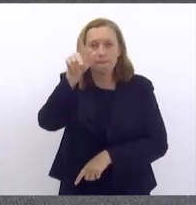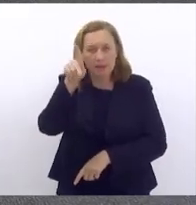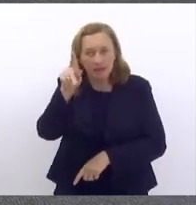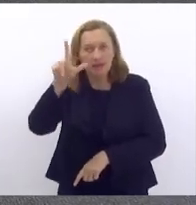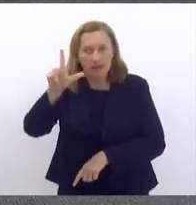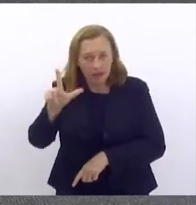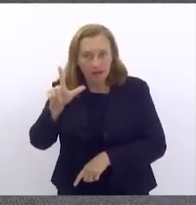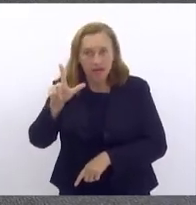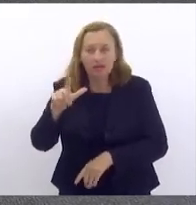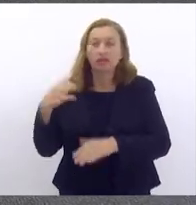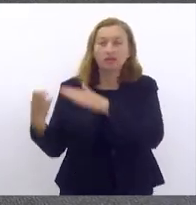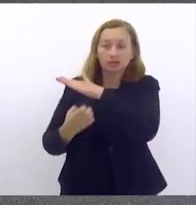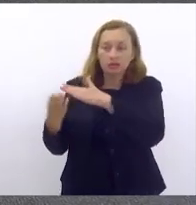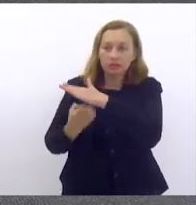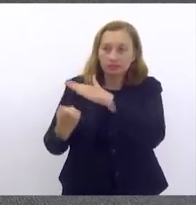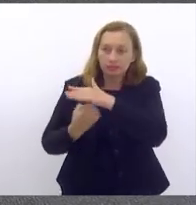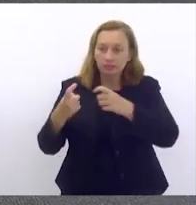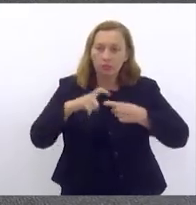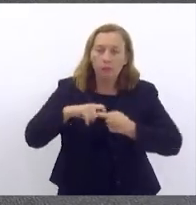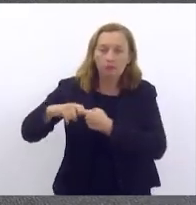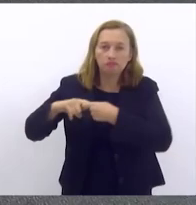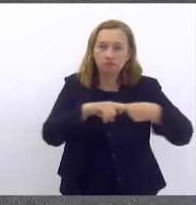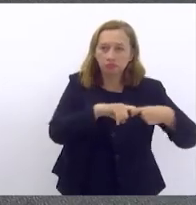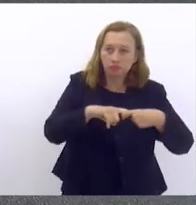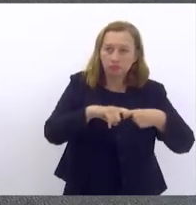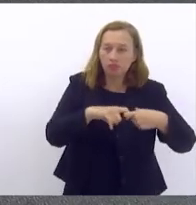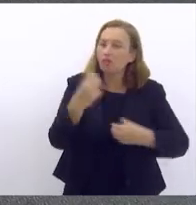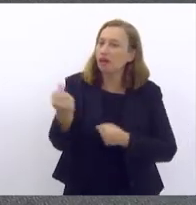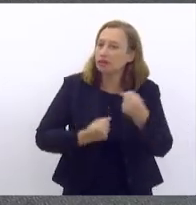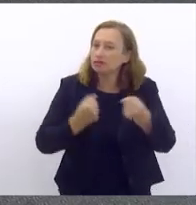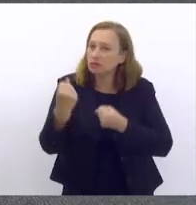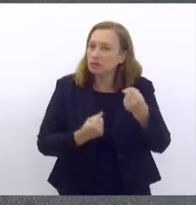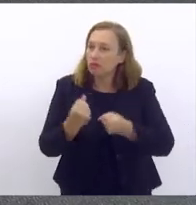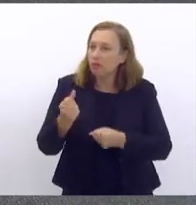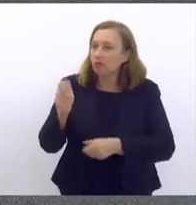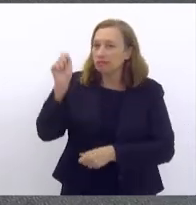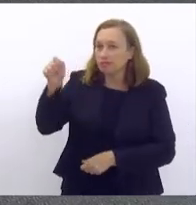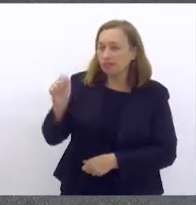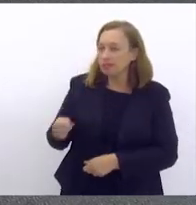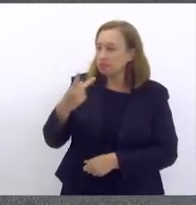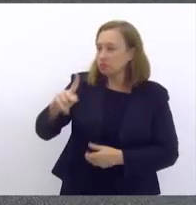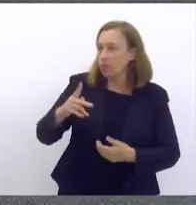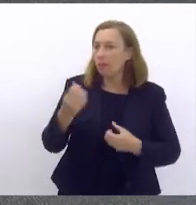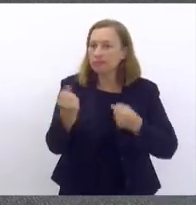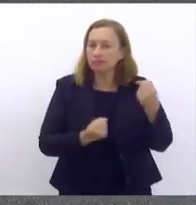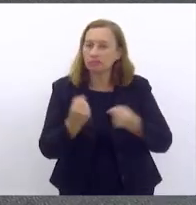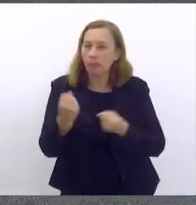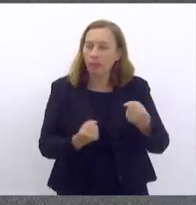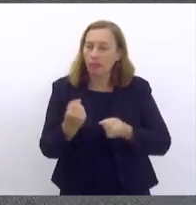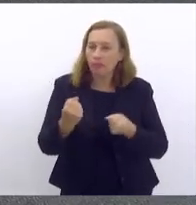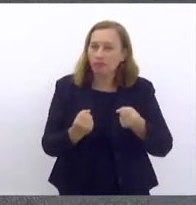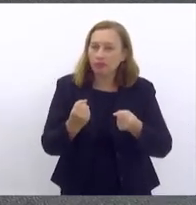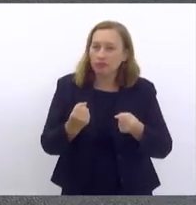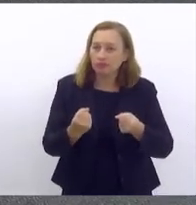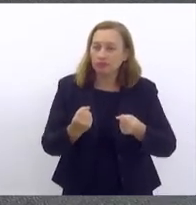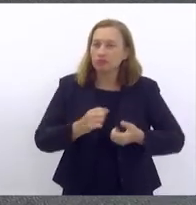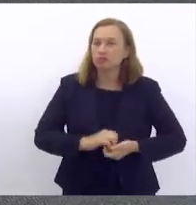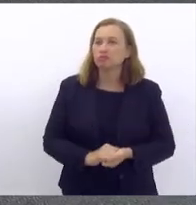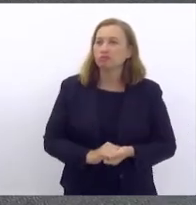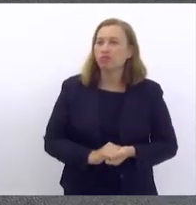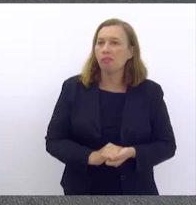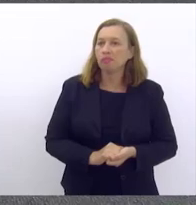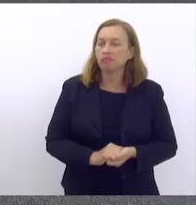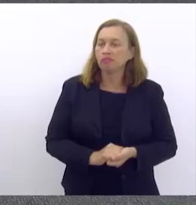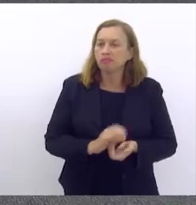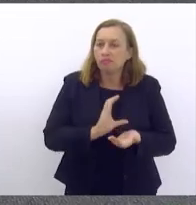seu veículo, empresa que mantém o seu veículo no pátio, empresa que leiloa o teu veículo e não repassa nenhuma verba